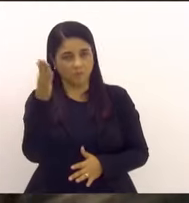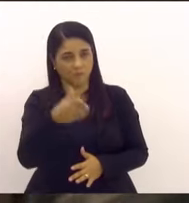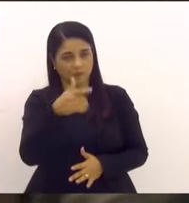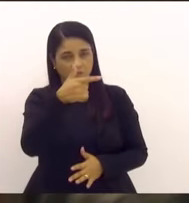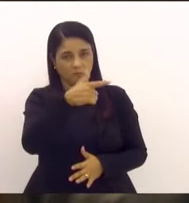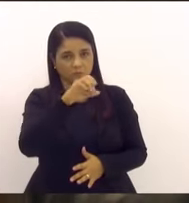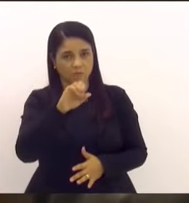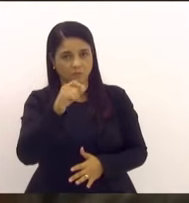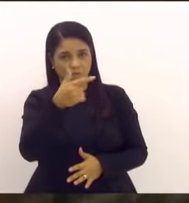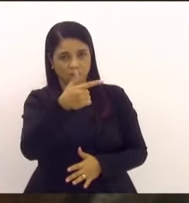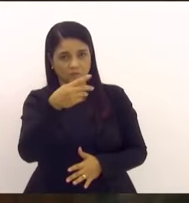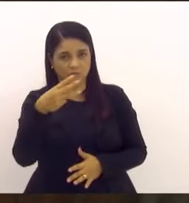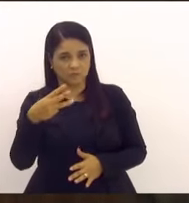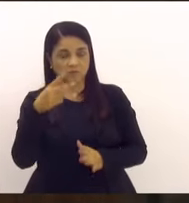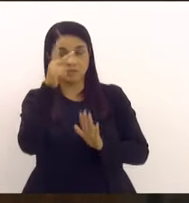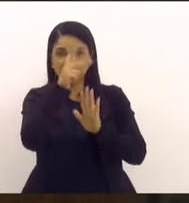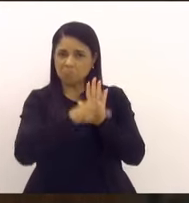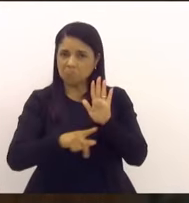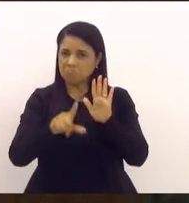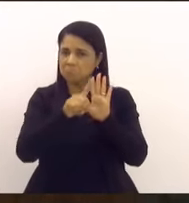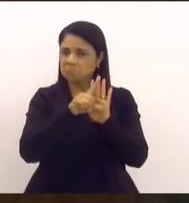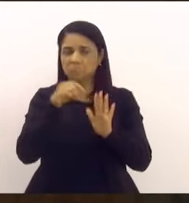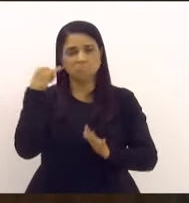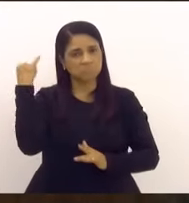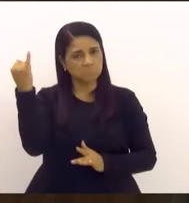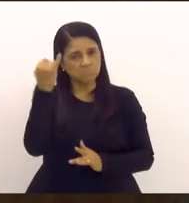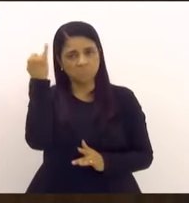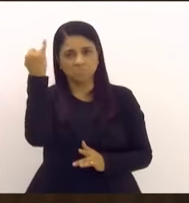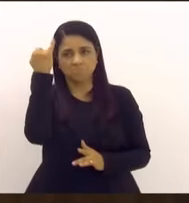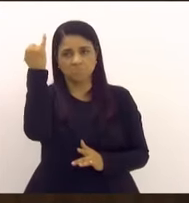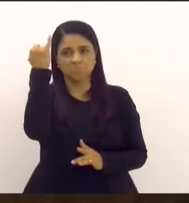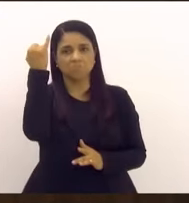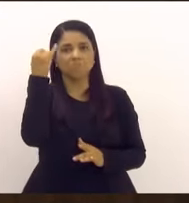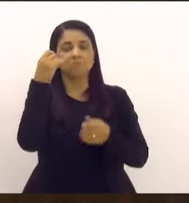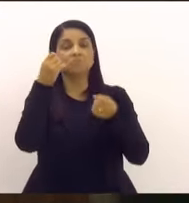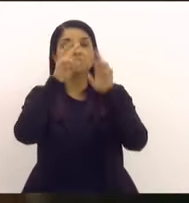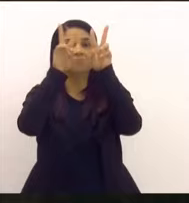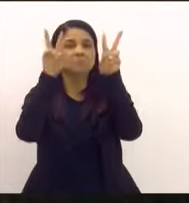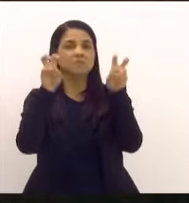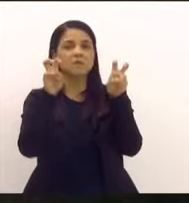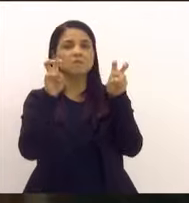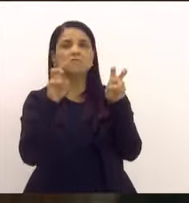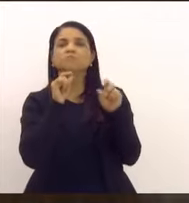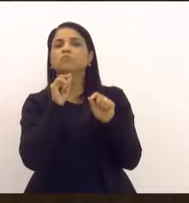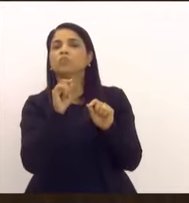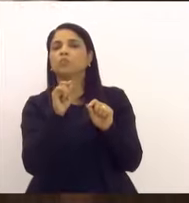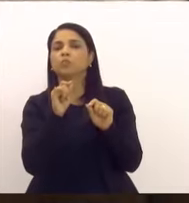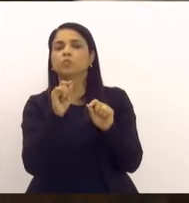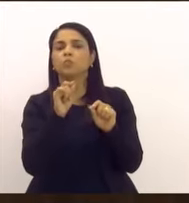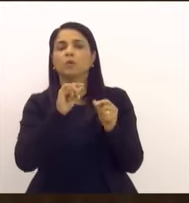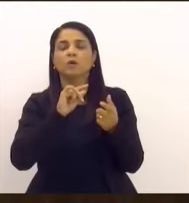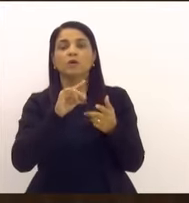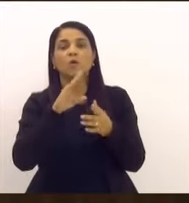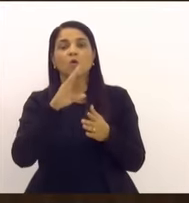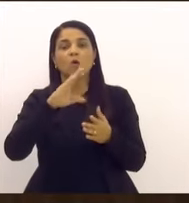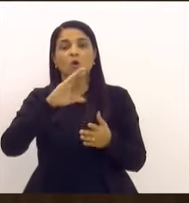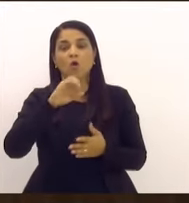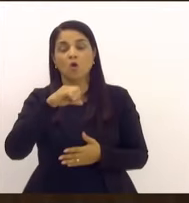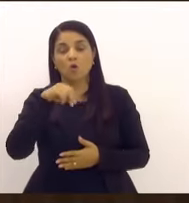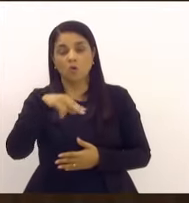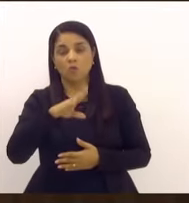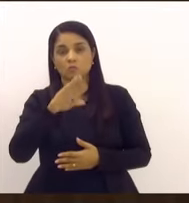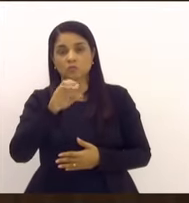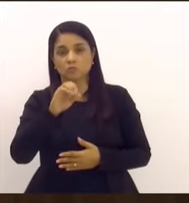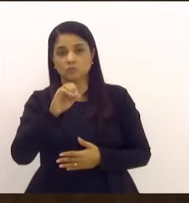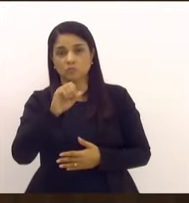2391/23. Projeto muito importante, que trata sobre o consórcio dos estados do